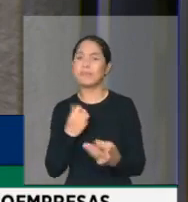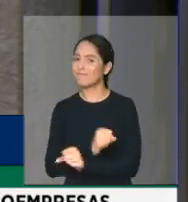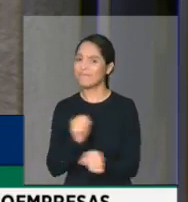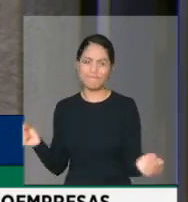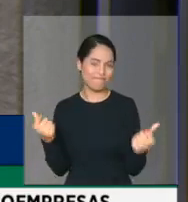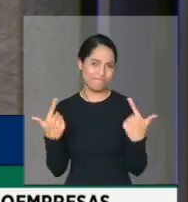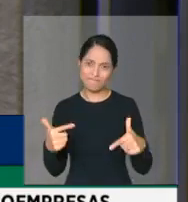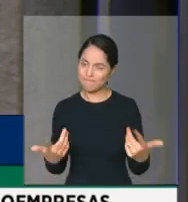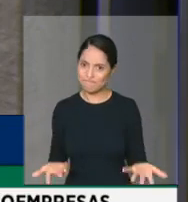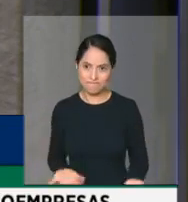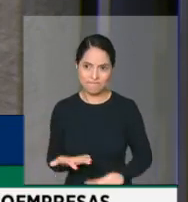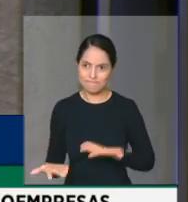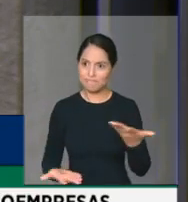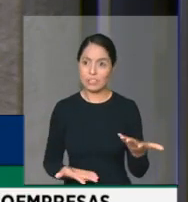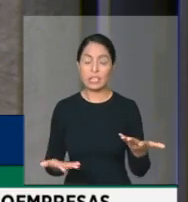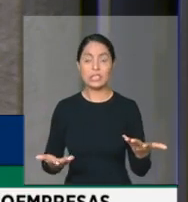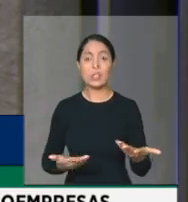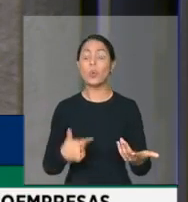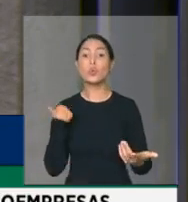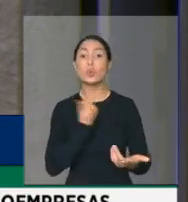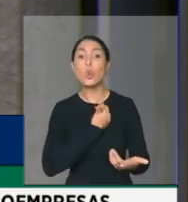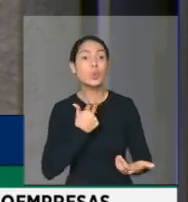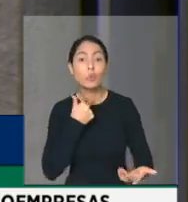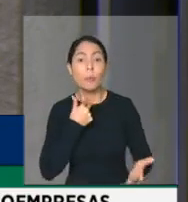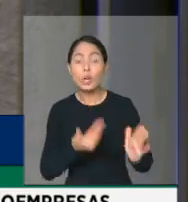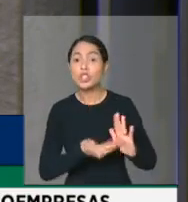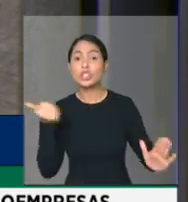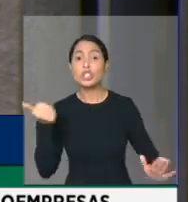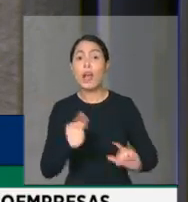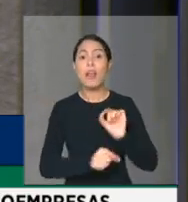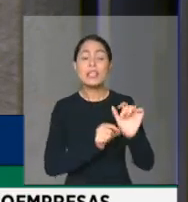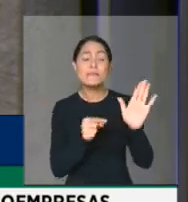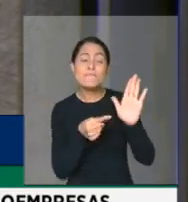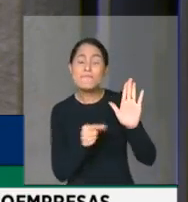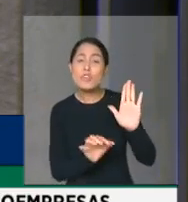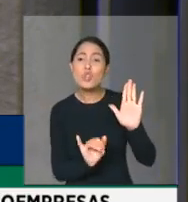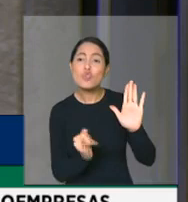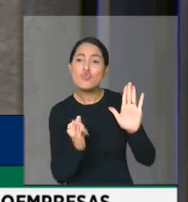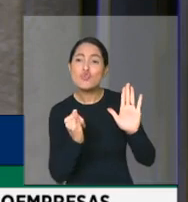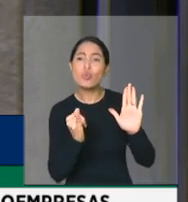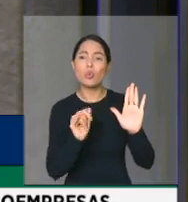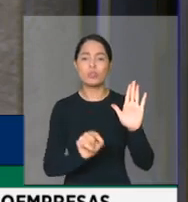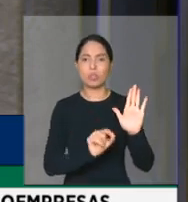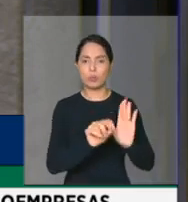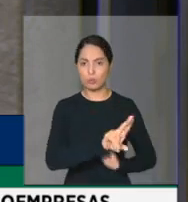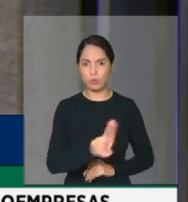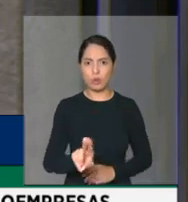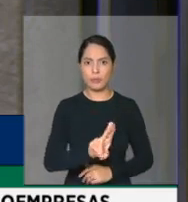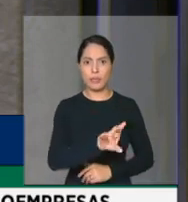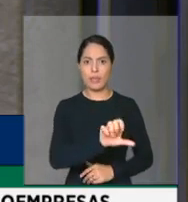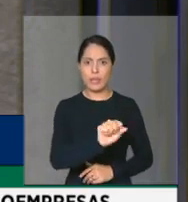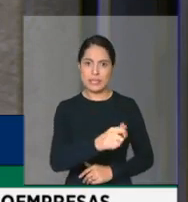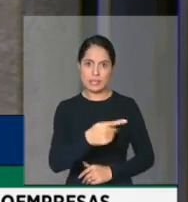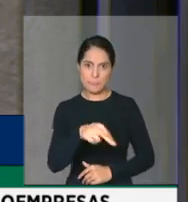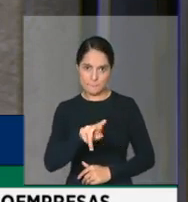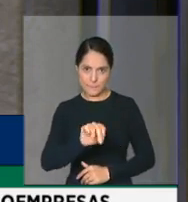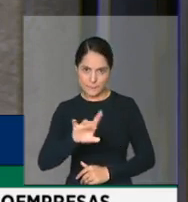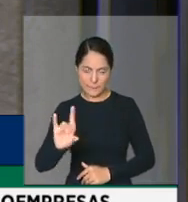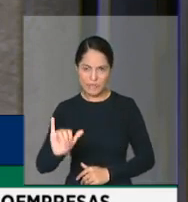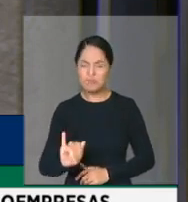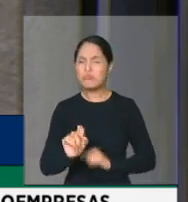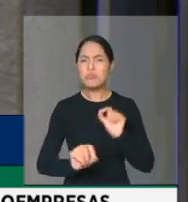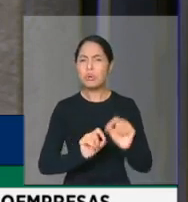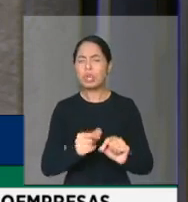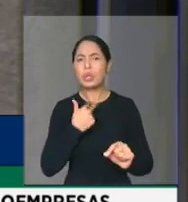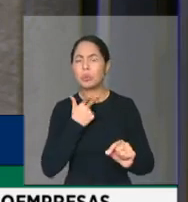para que as pessoas entendam, que nós retiremos essa remuneração, esse pequeno juro, esse tal spread, porque os bancos não